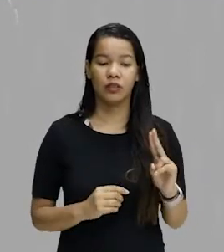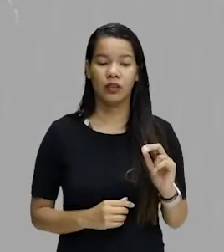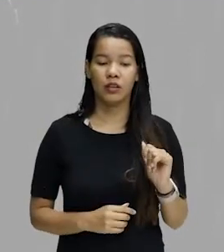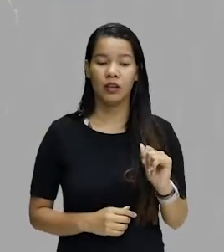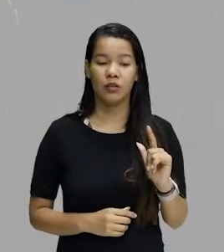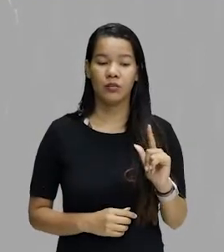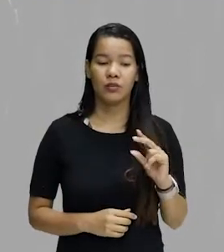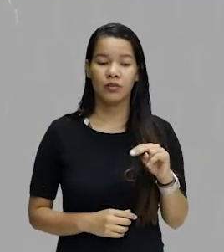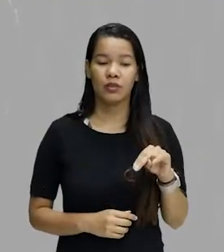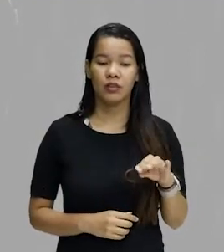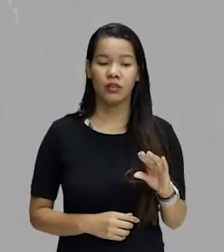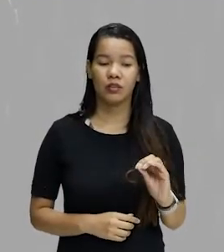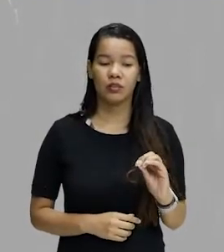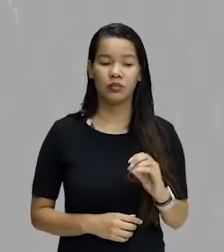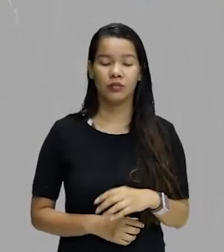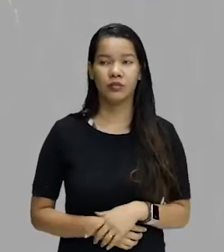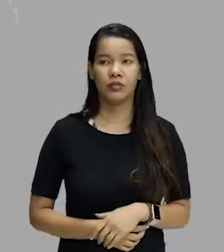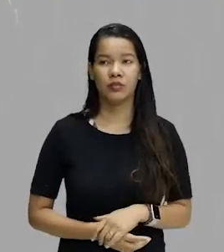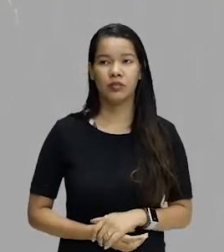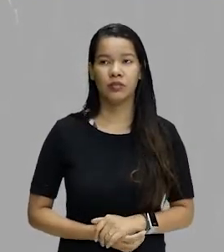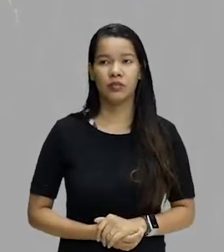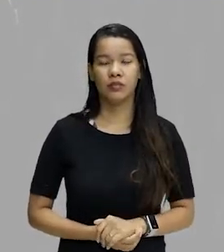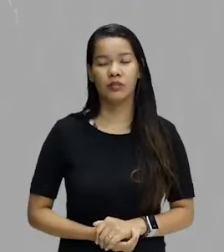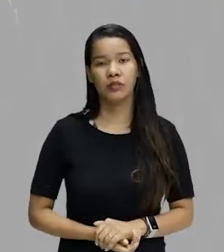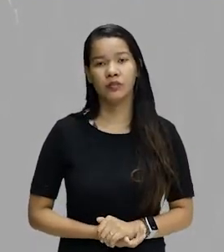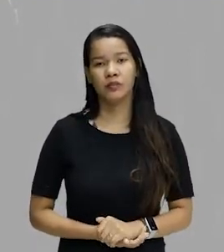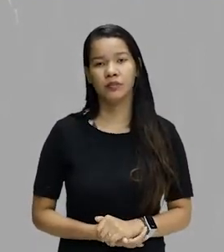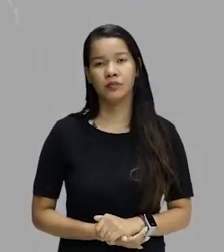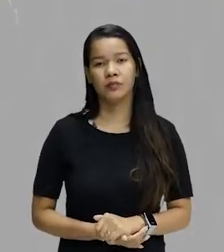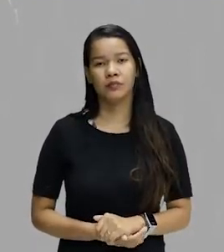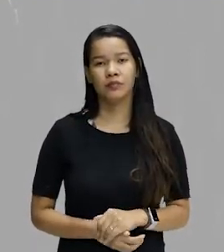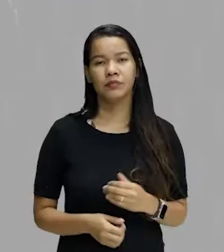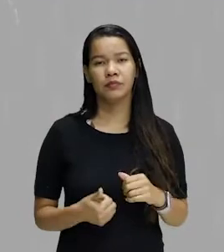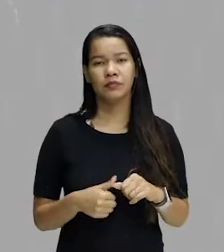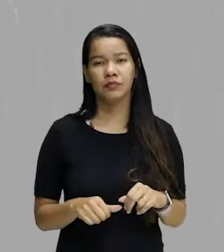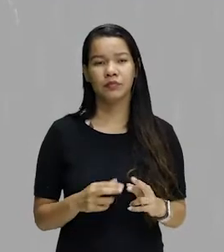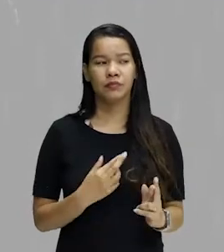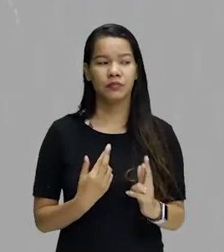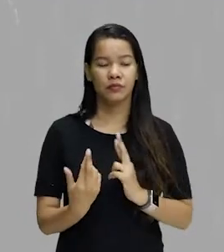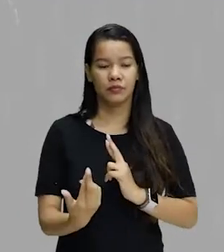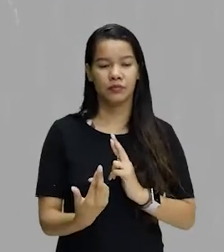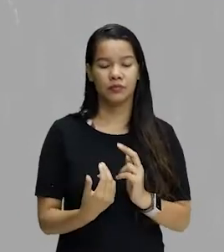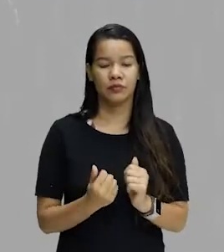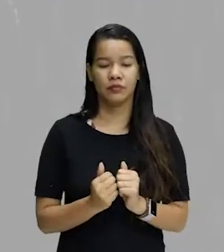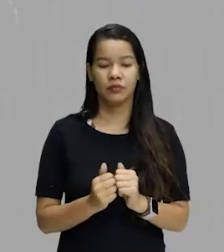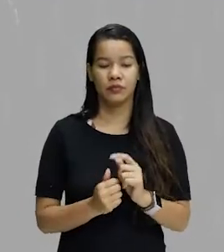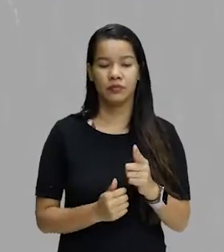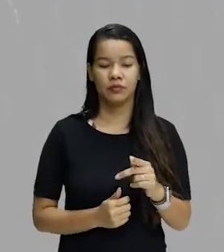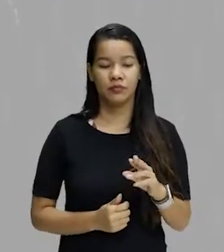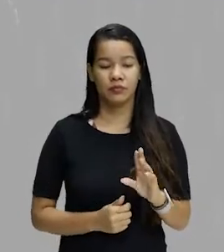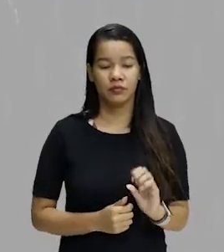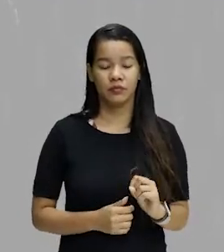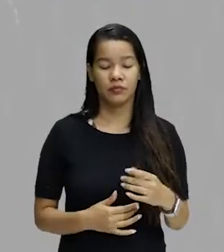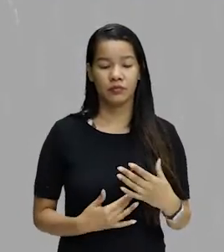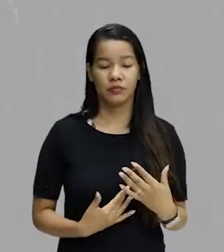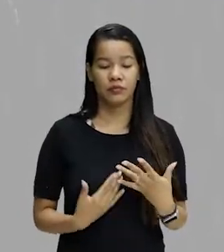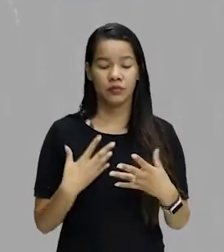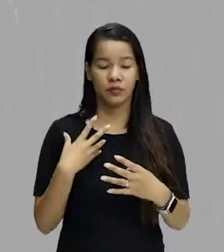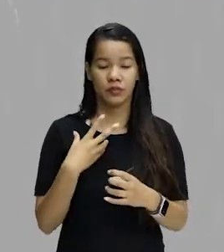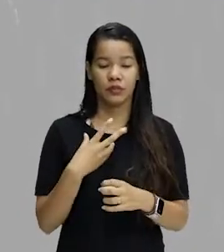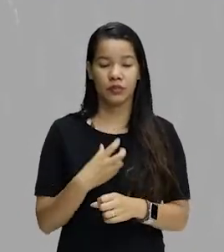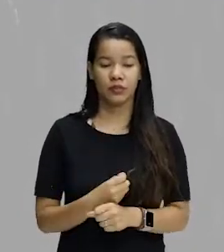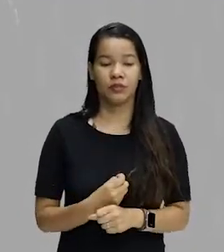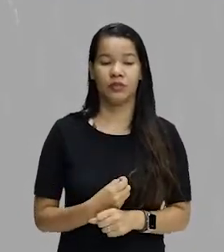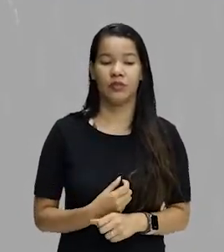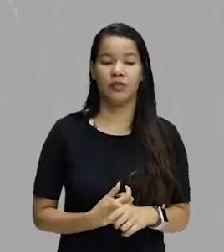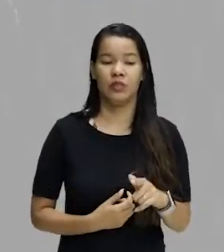beleza? É o propeno. Esse alceno ele está reagindo com o gás bromo. Olha só o resultado. O